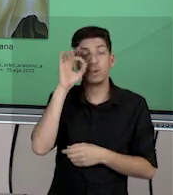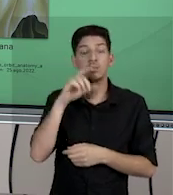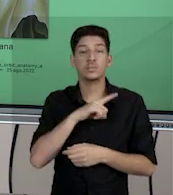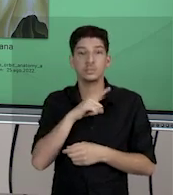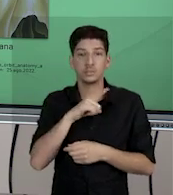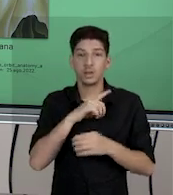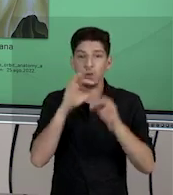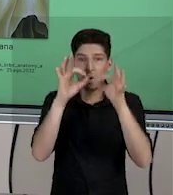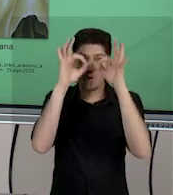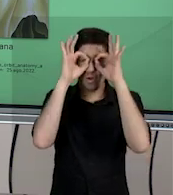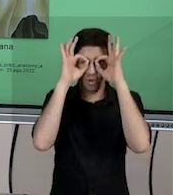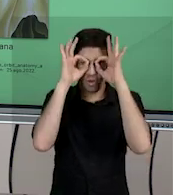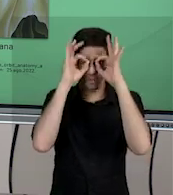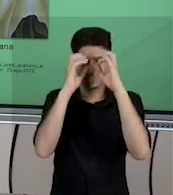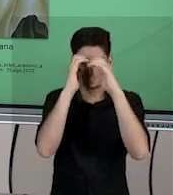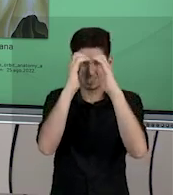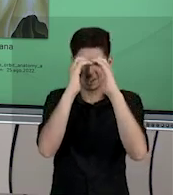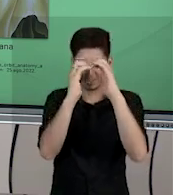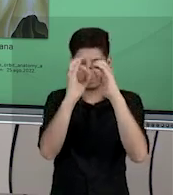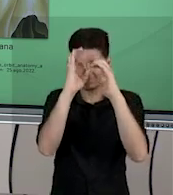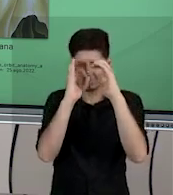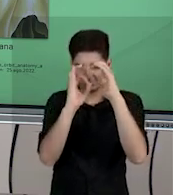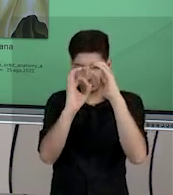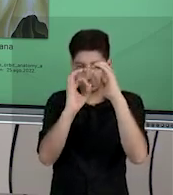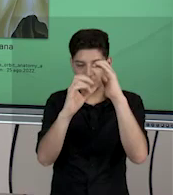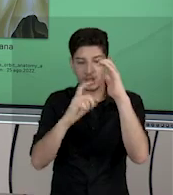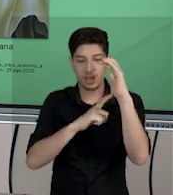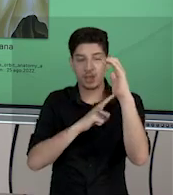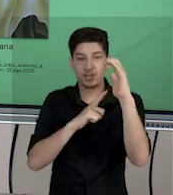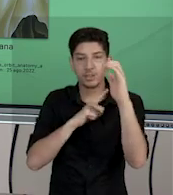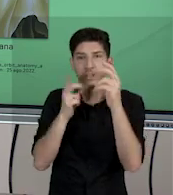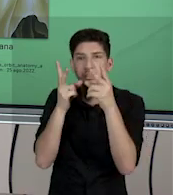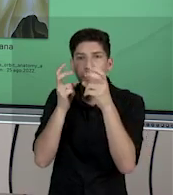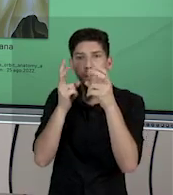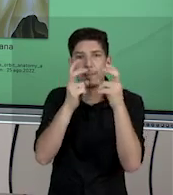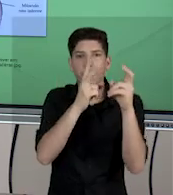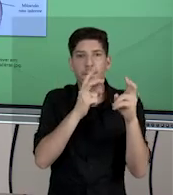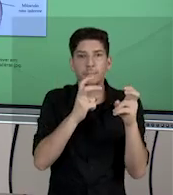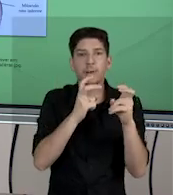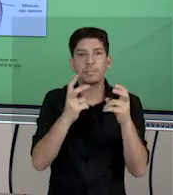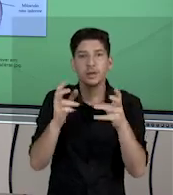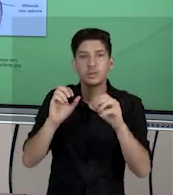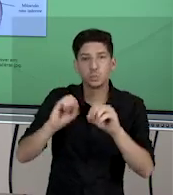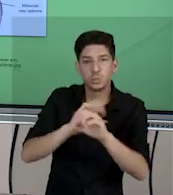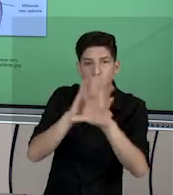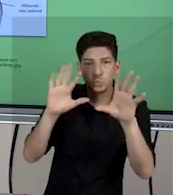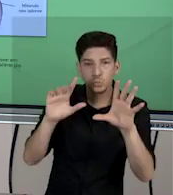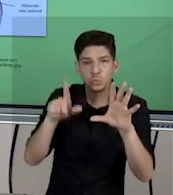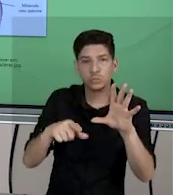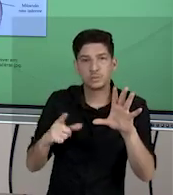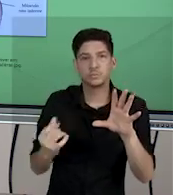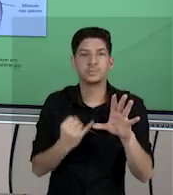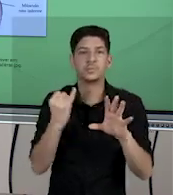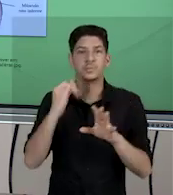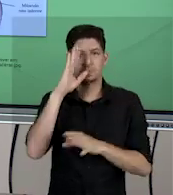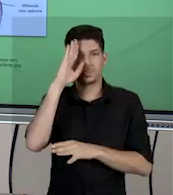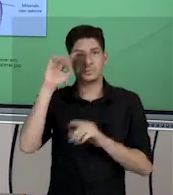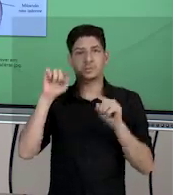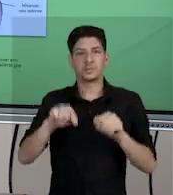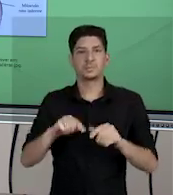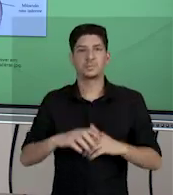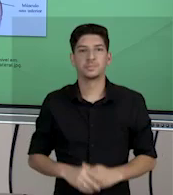aí dentro da caixa craniana e eles vão fazer a recepção da luz, que é a função principal deles aqui. Então,